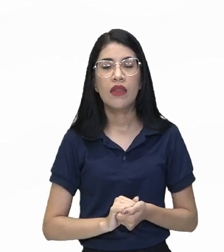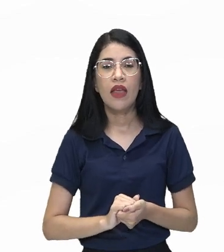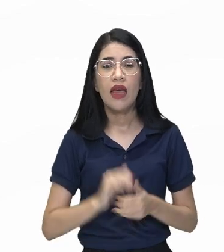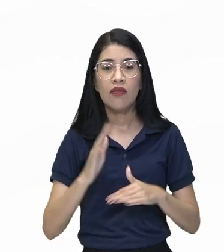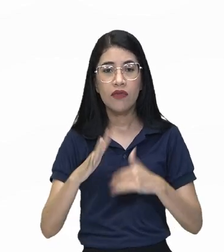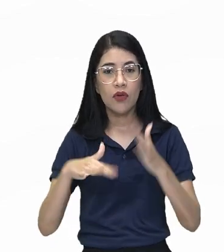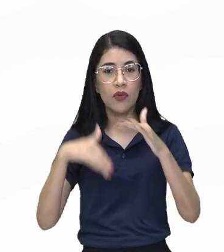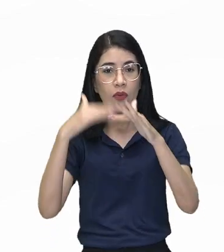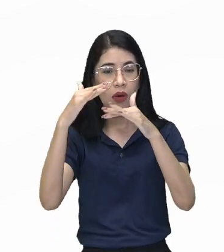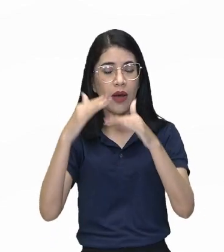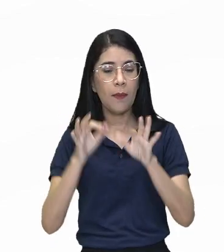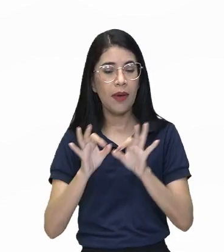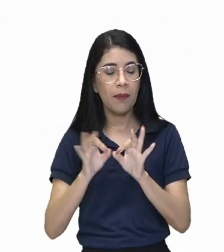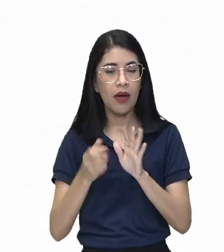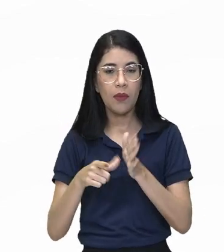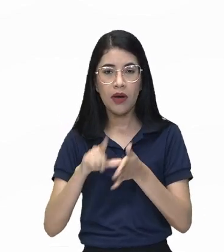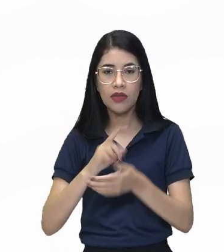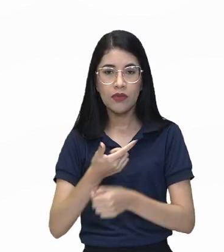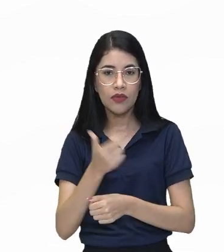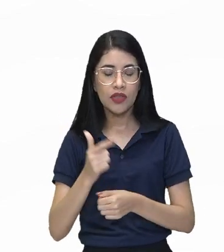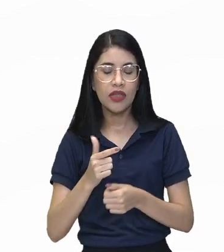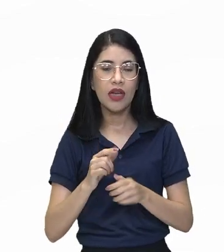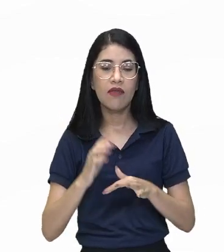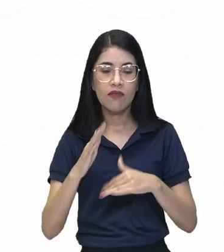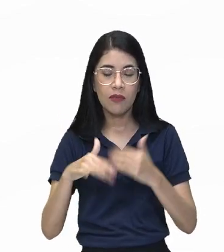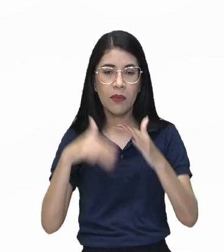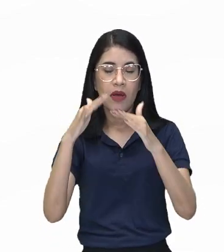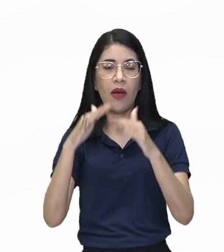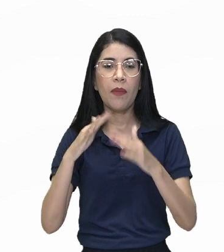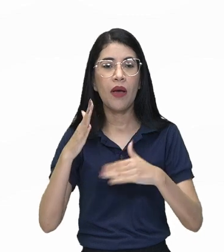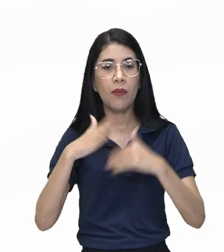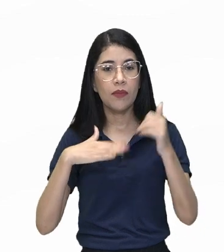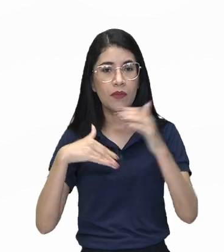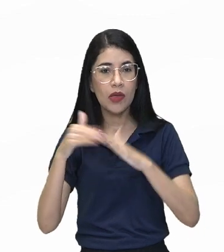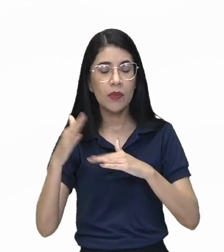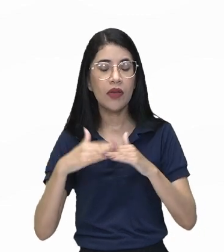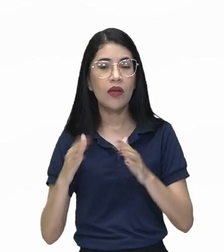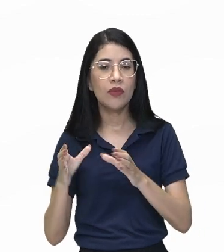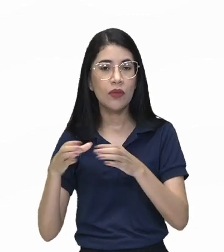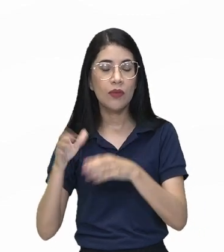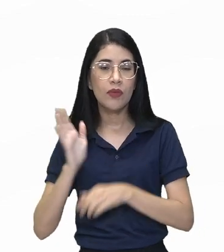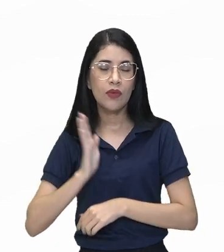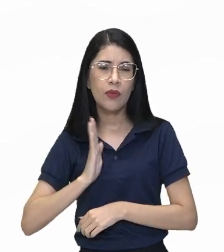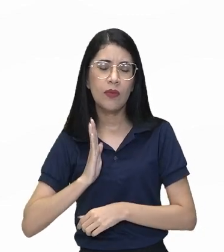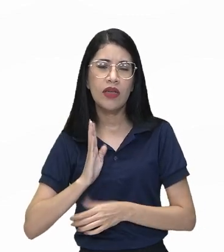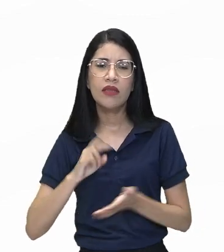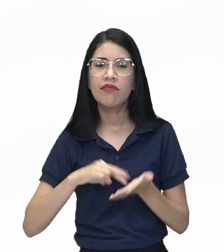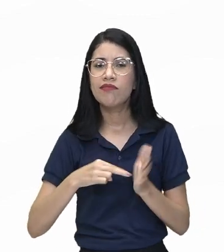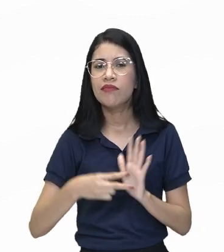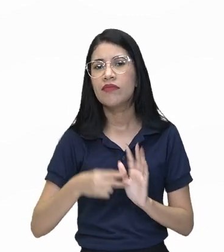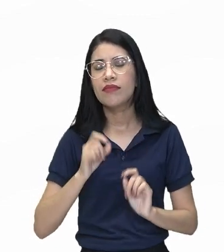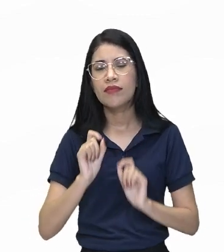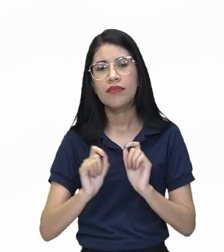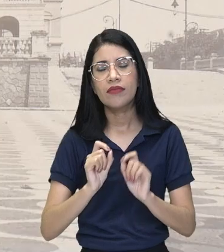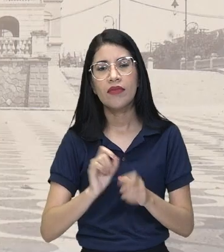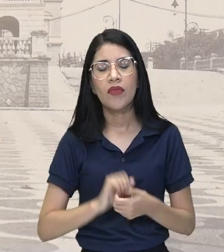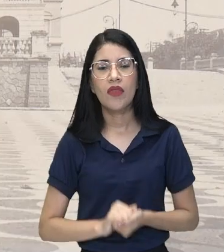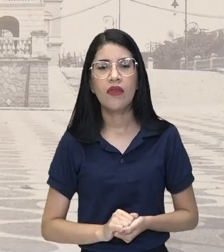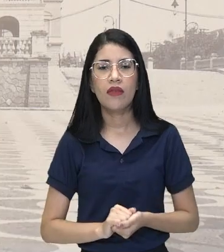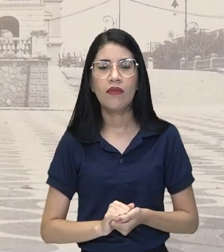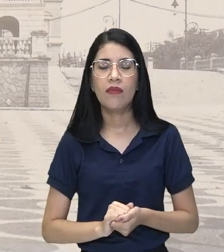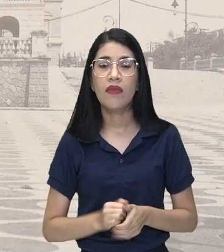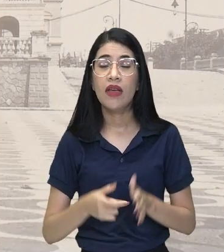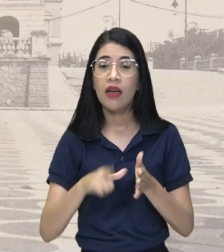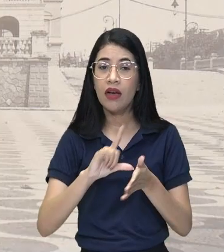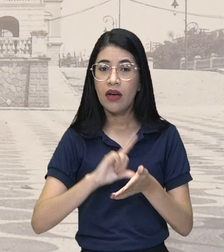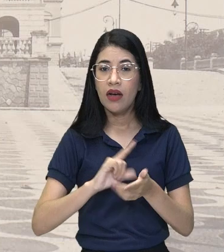do arraial de igreja para o profissionalismo burguês. O que isso quer dizer? Antes o teatro